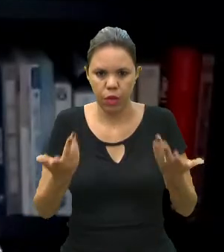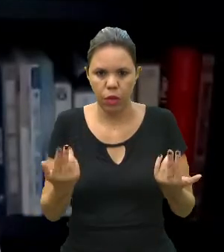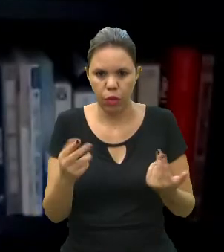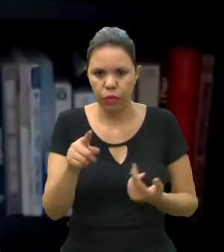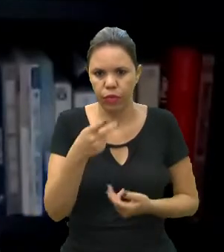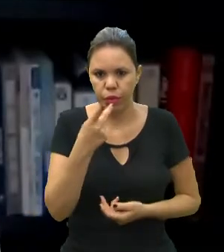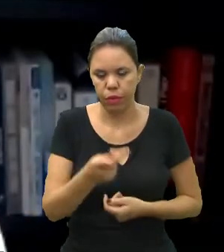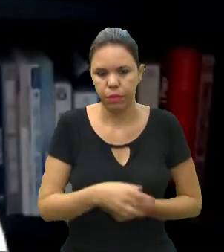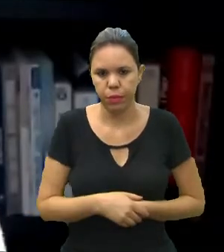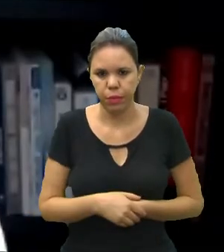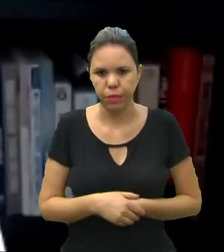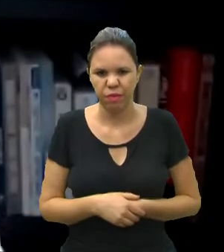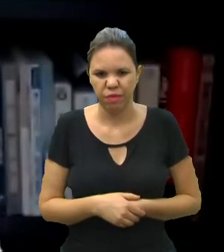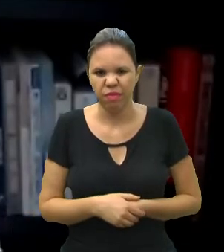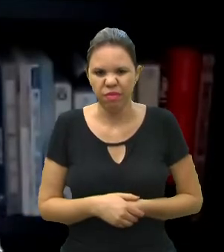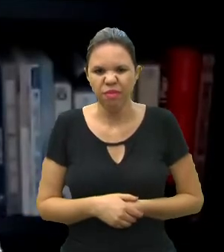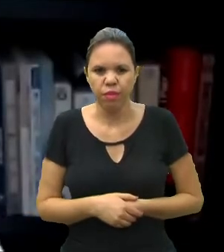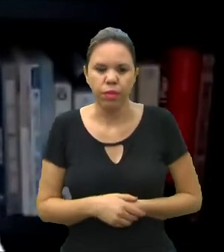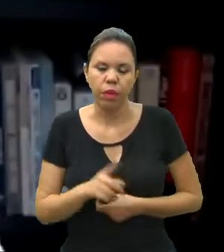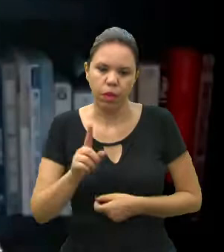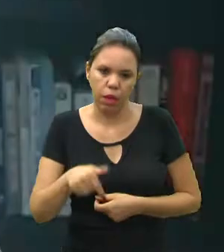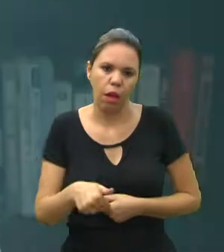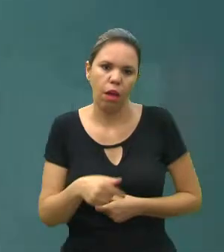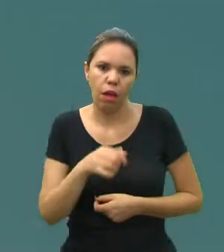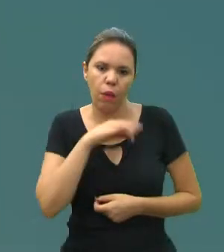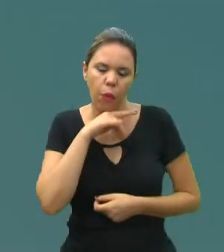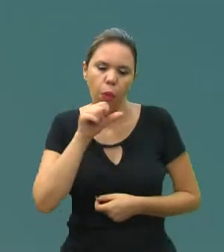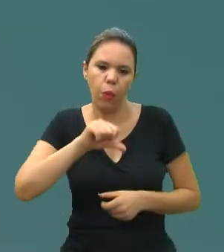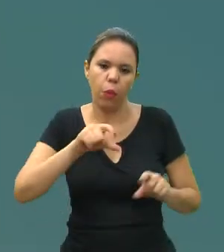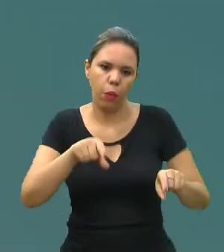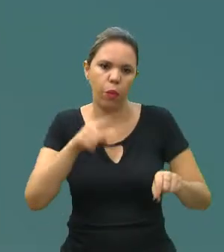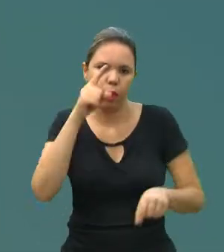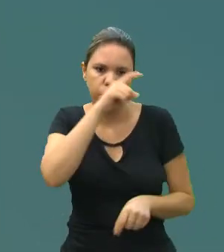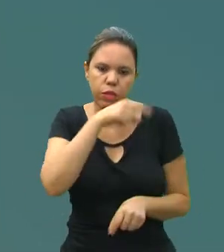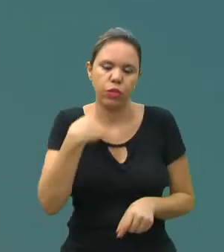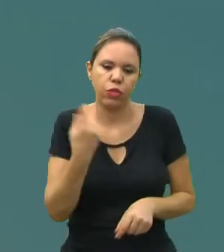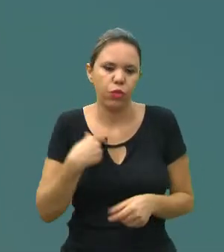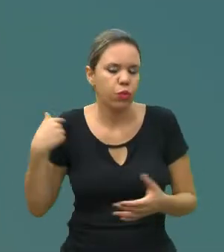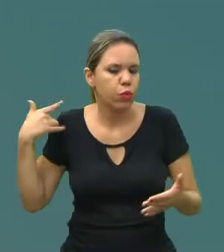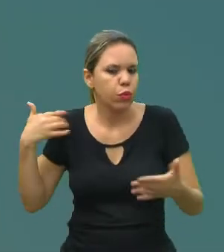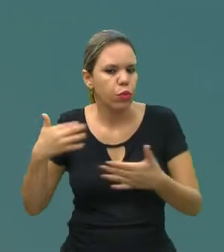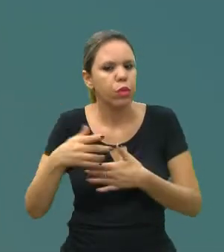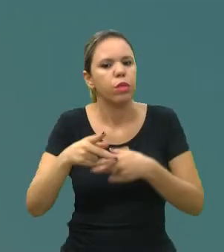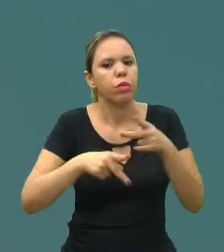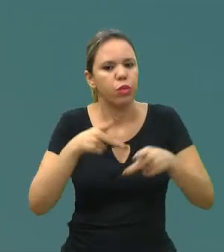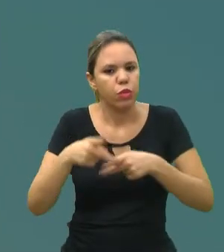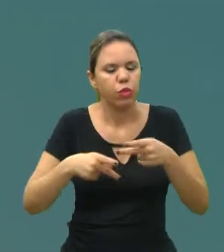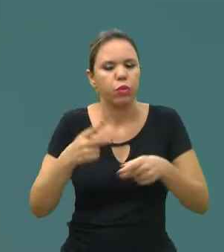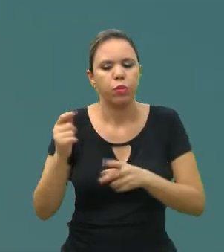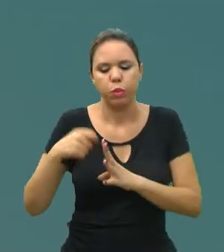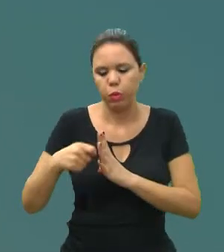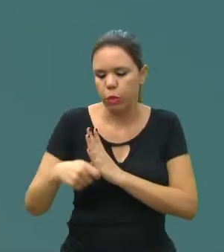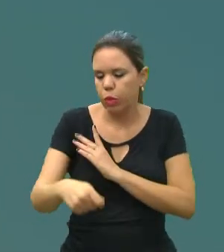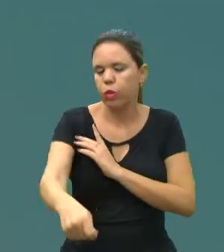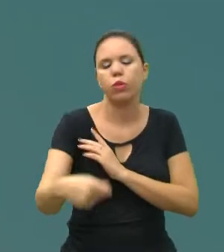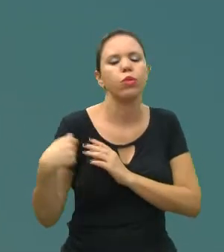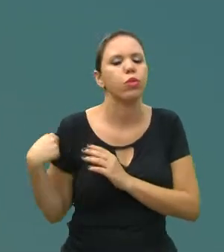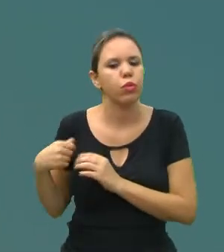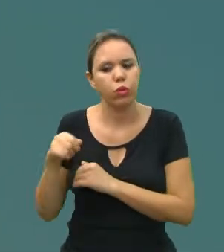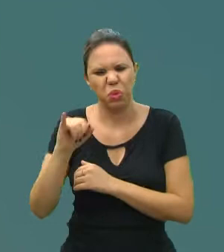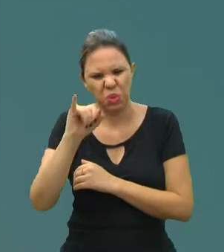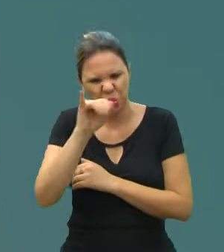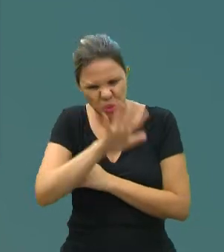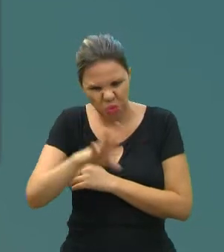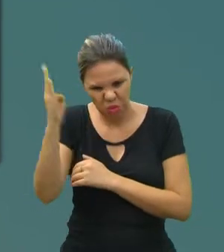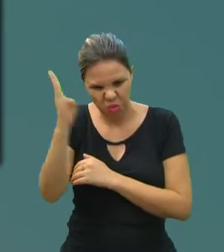Bom, Mariana, como você bem colocou, é um peso extremamente negativo. A gente vem ouvindo bastante ao longo dos últimos meses que